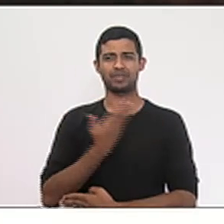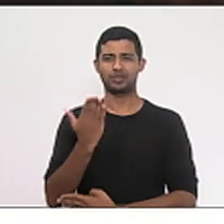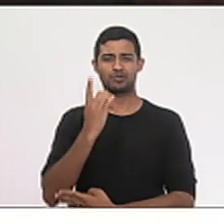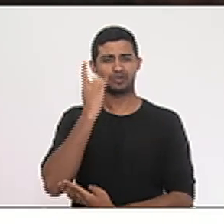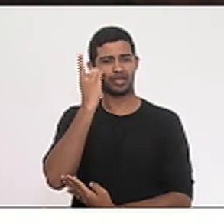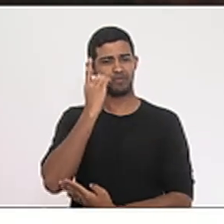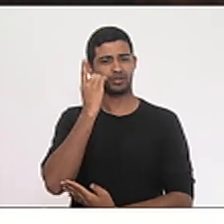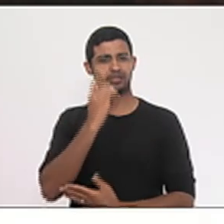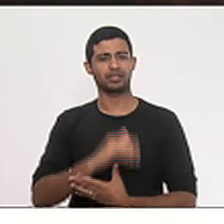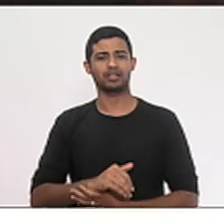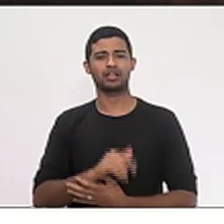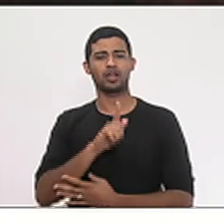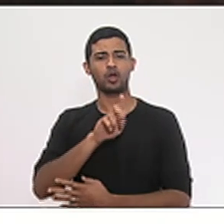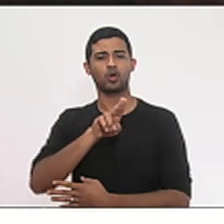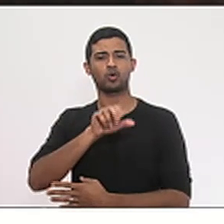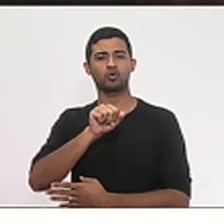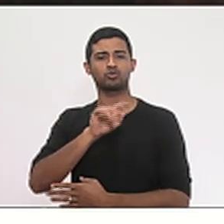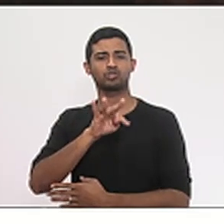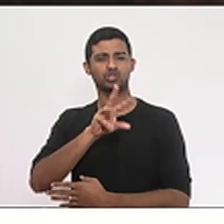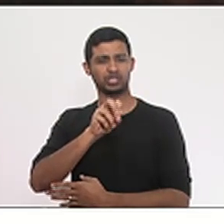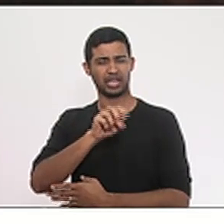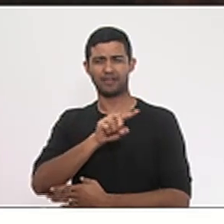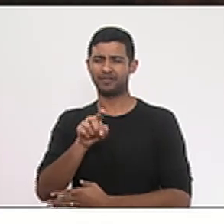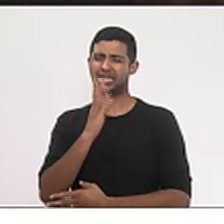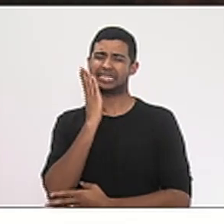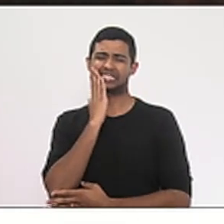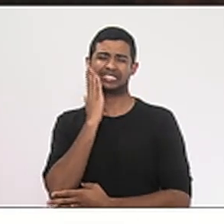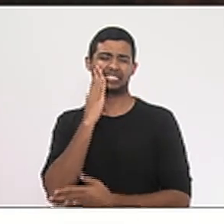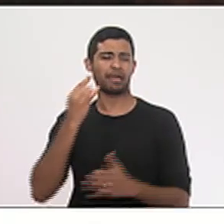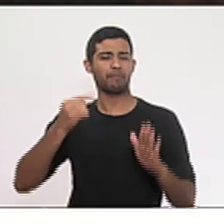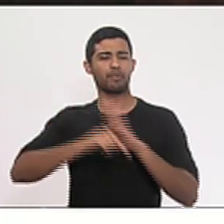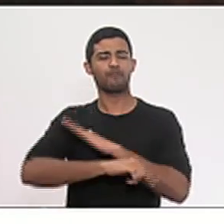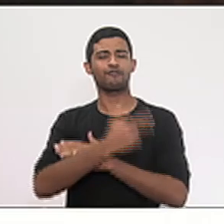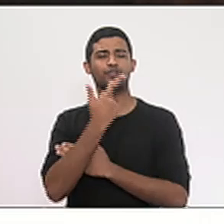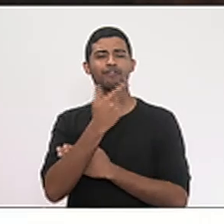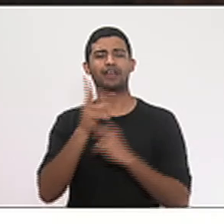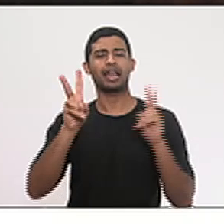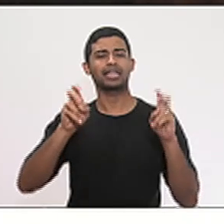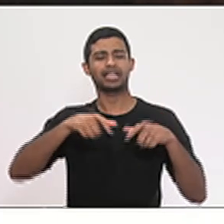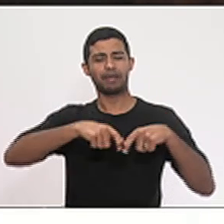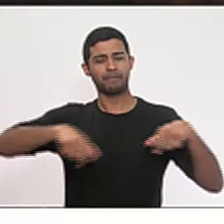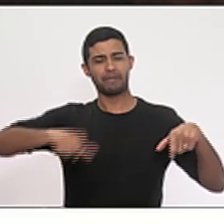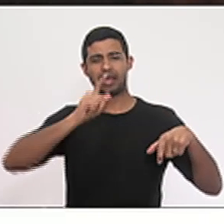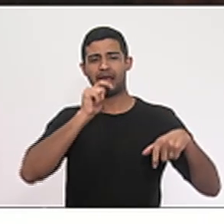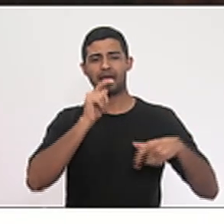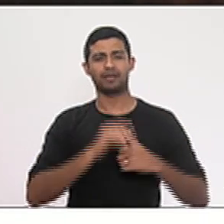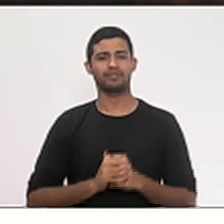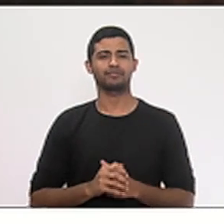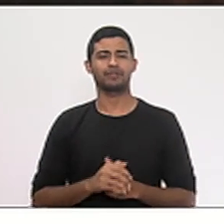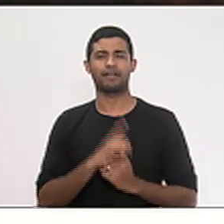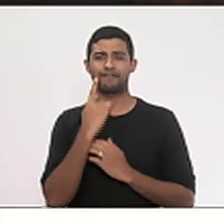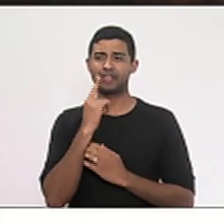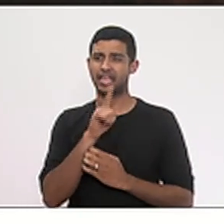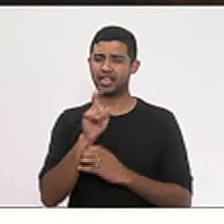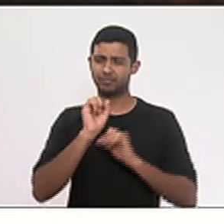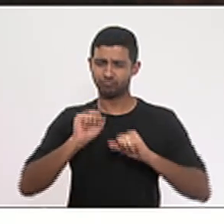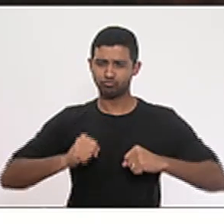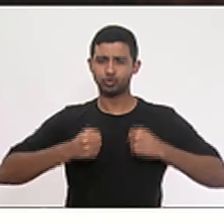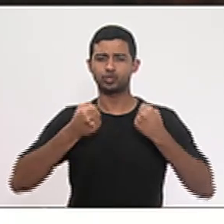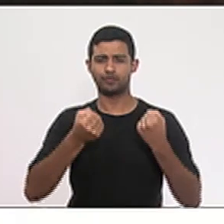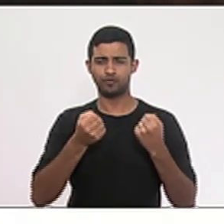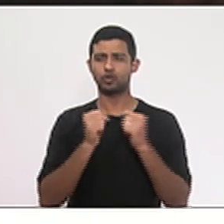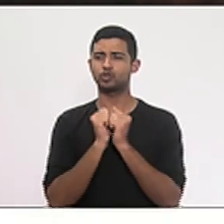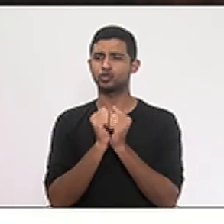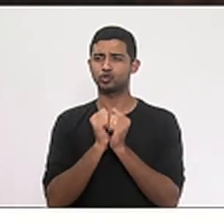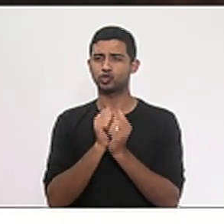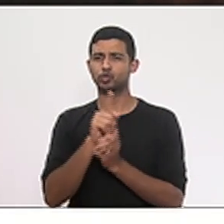deputado Gustavo, que entende muito da questão de saneamento e, com o esforço dele, junto